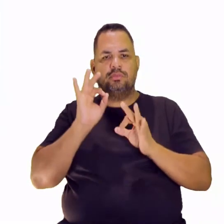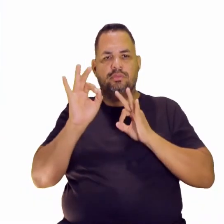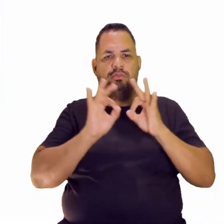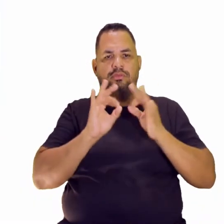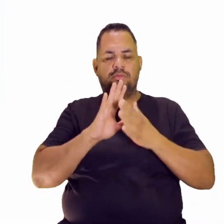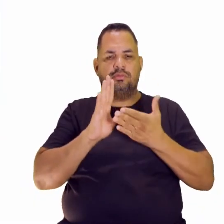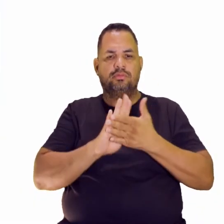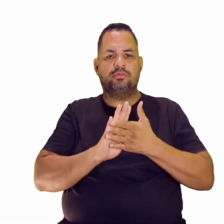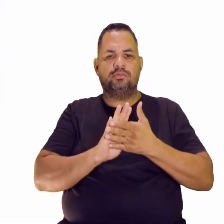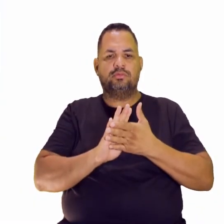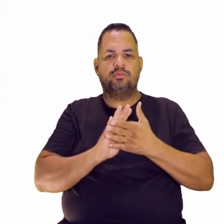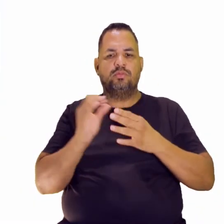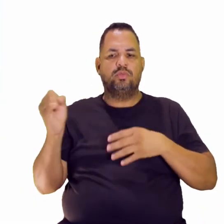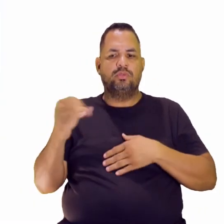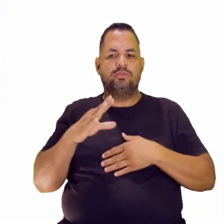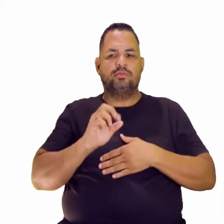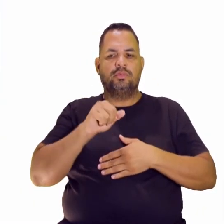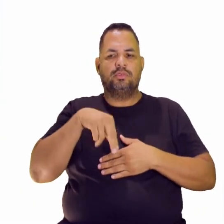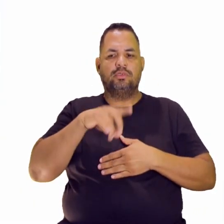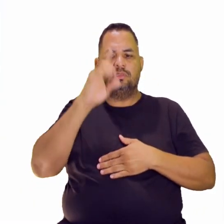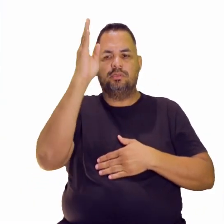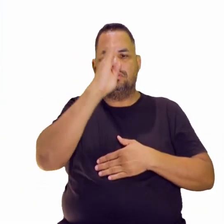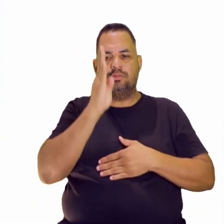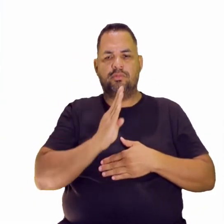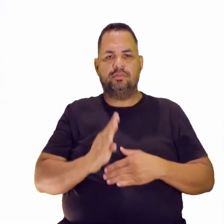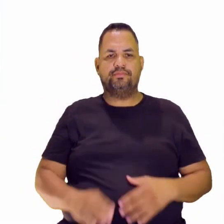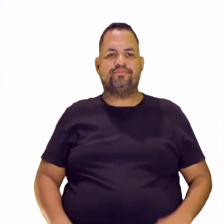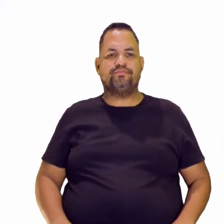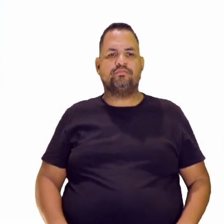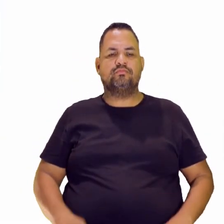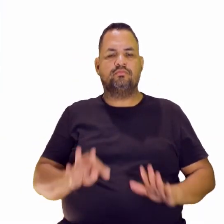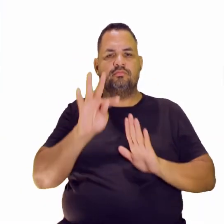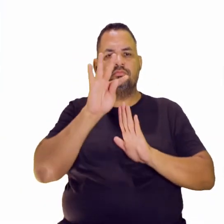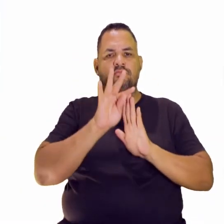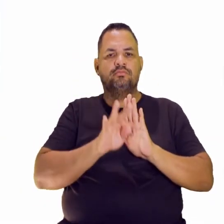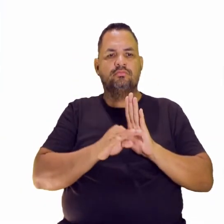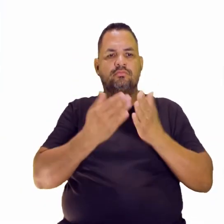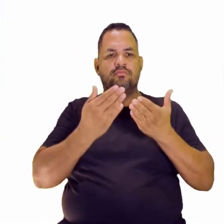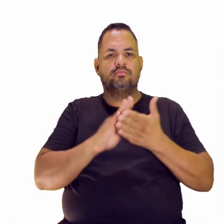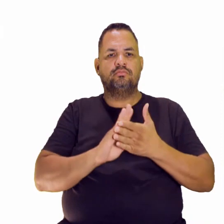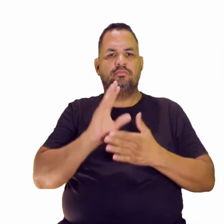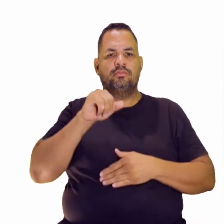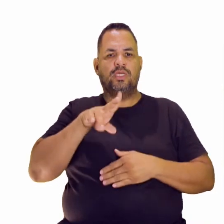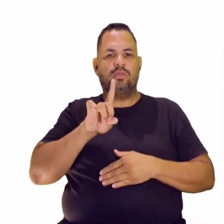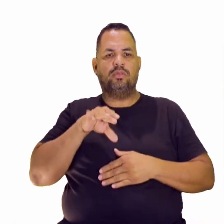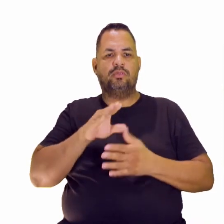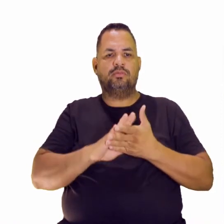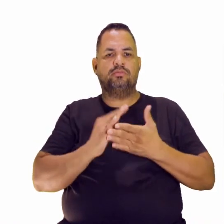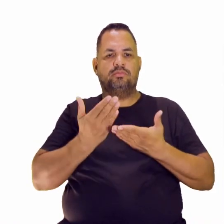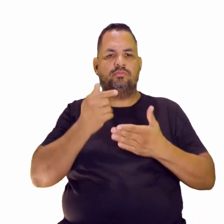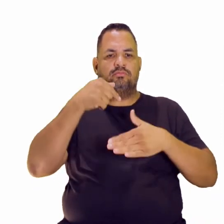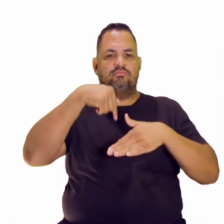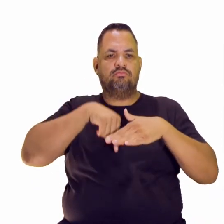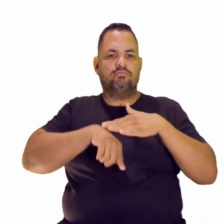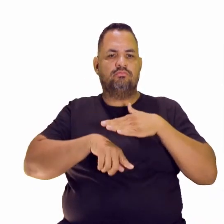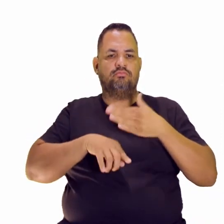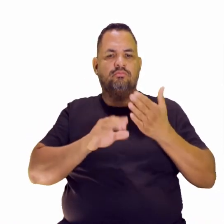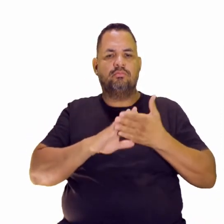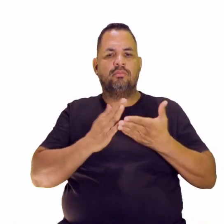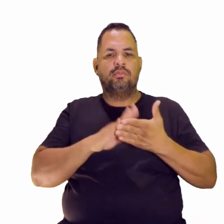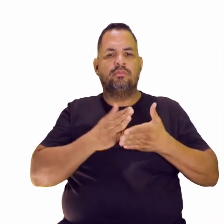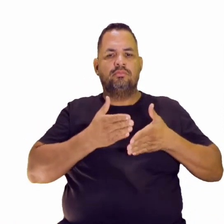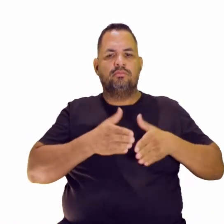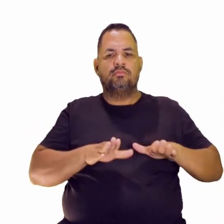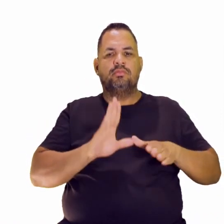Brasil. Tá? Aqui um trechinho de Macunaíma, que diz o seguinte: no fundo do mato virgem